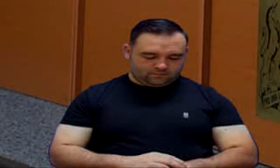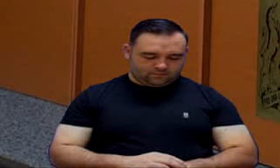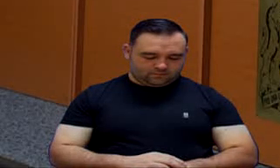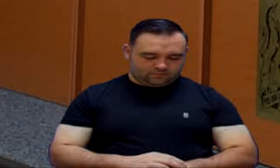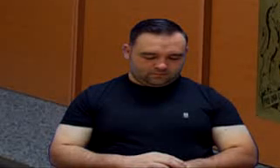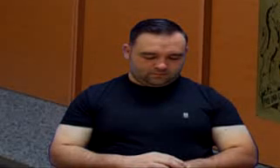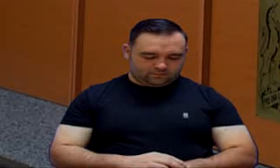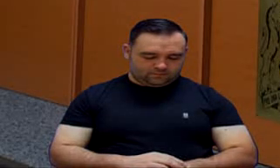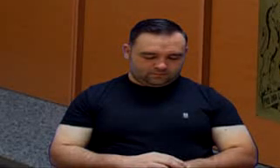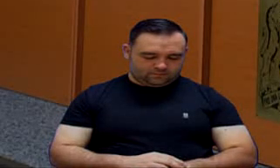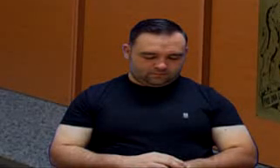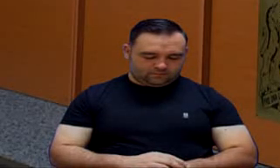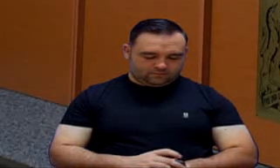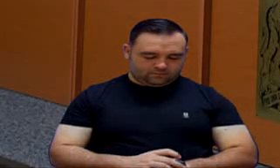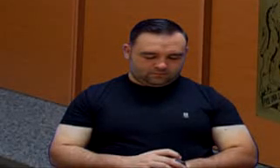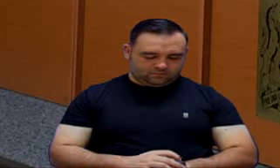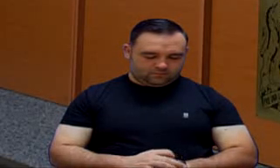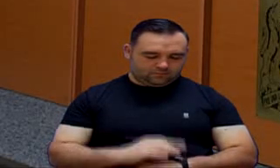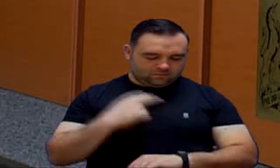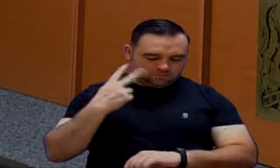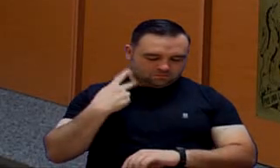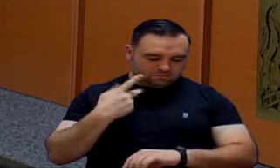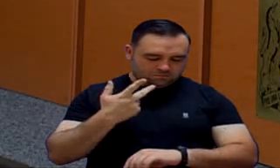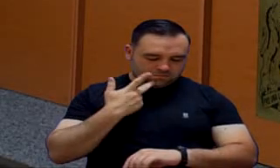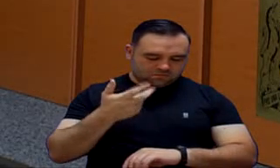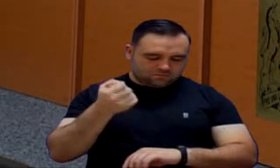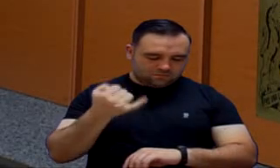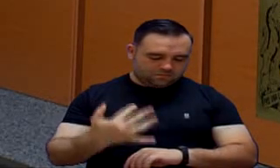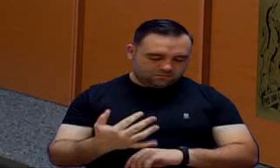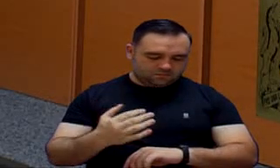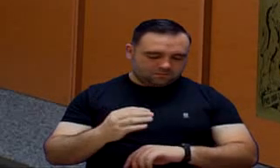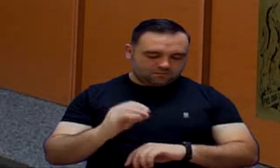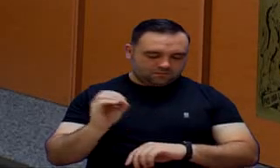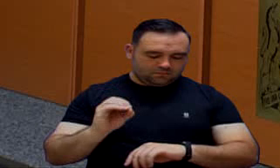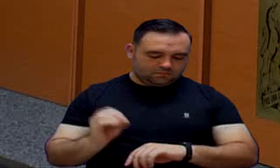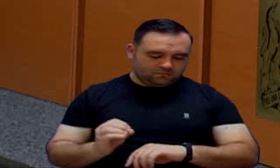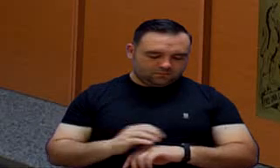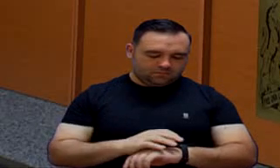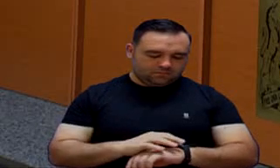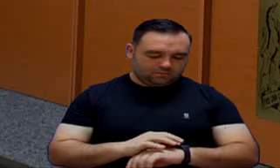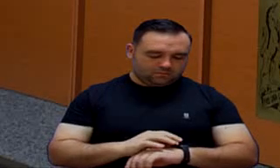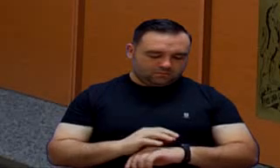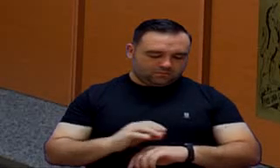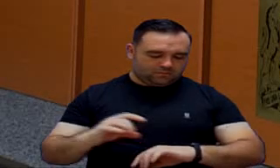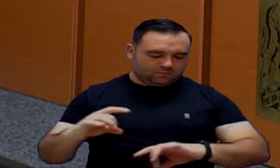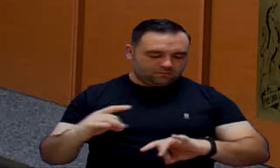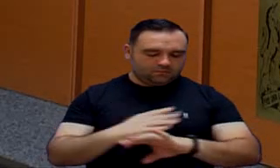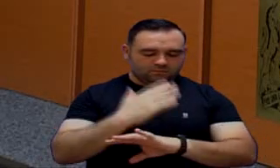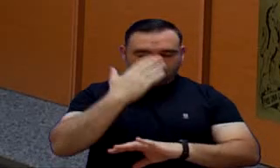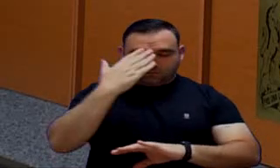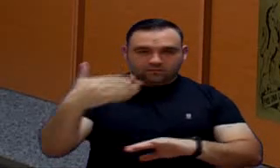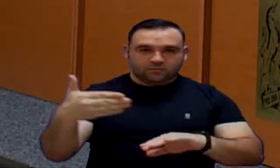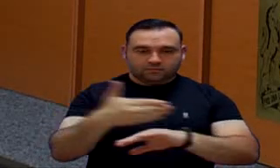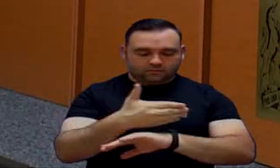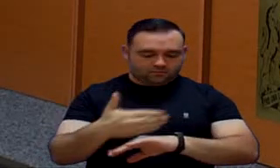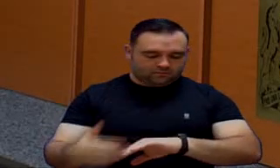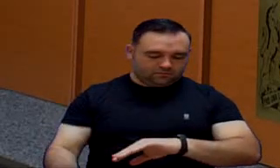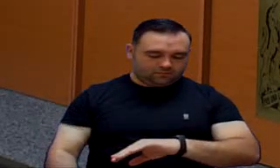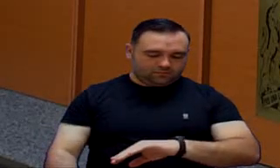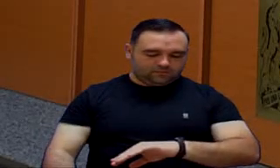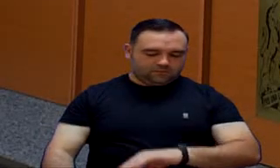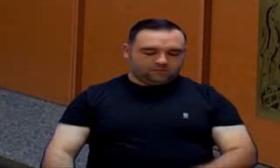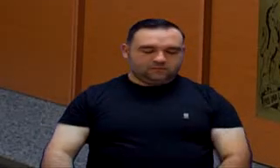Ina lutando mais nenhum Vereador para fazer o questionamento vamos encerrado a participação Obrigado secretária